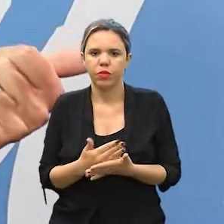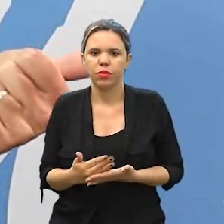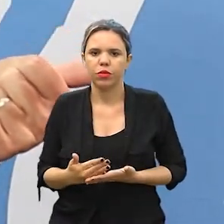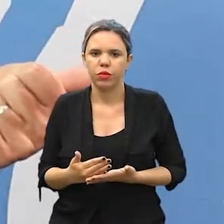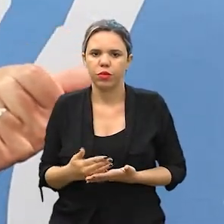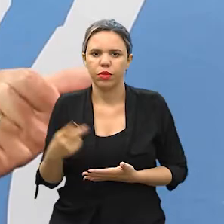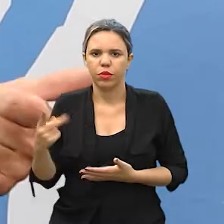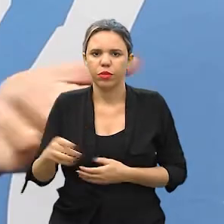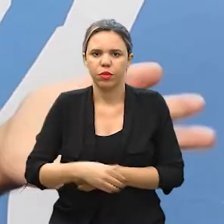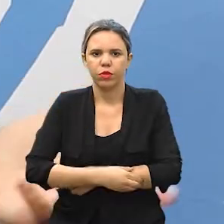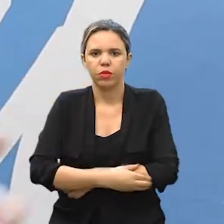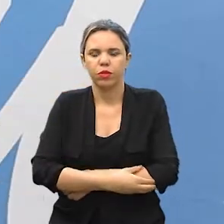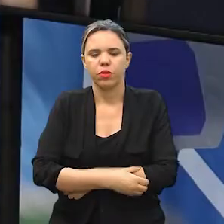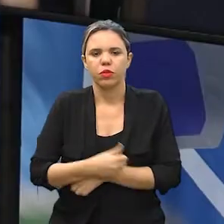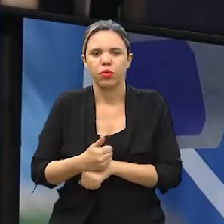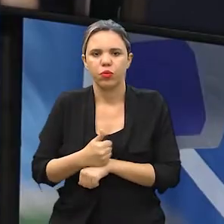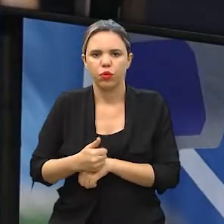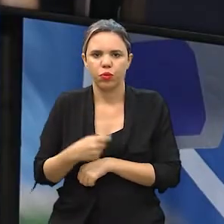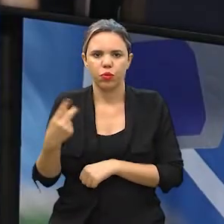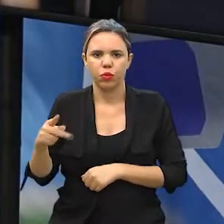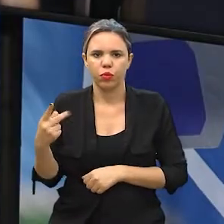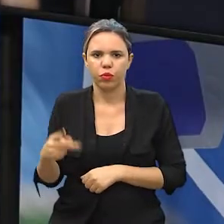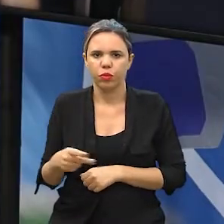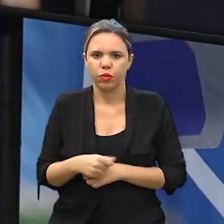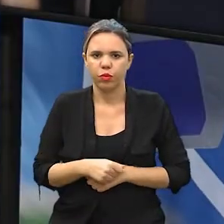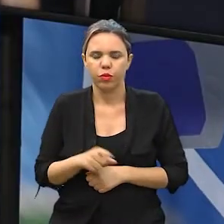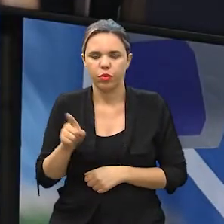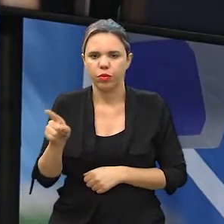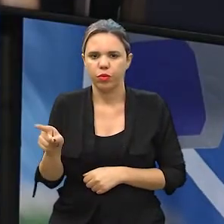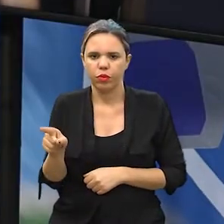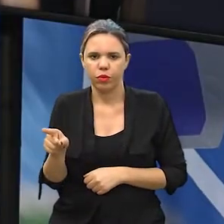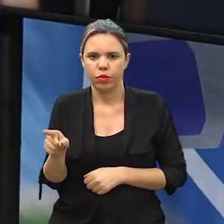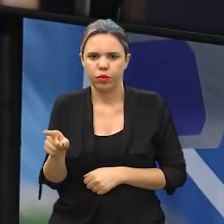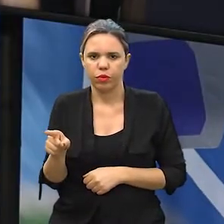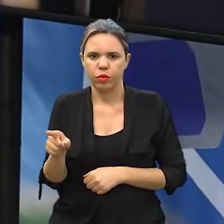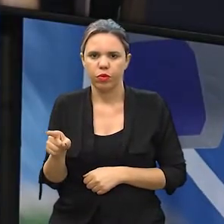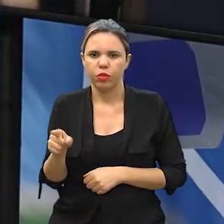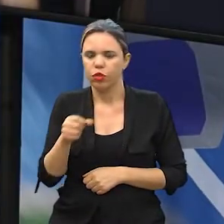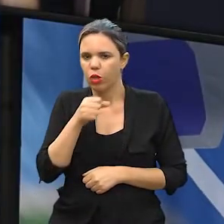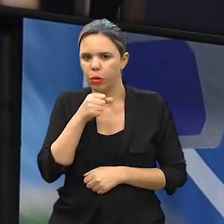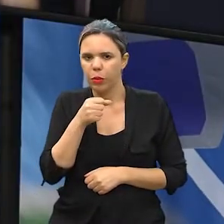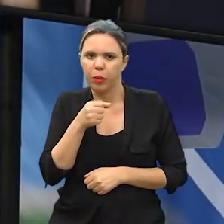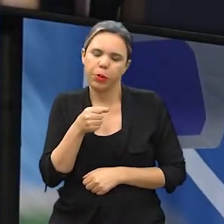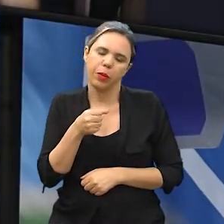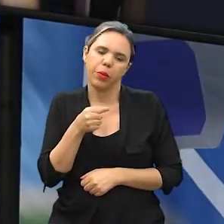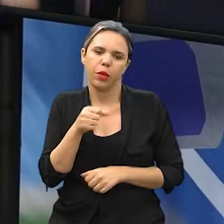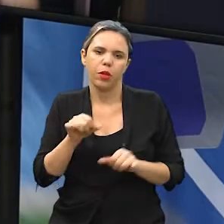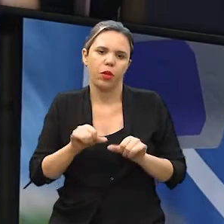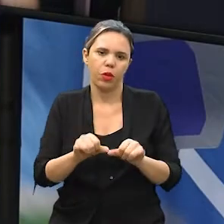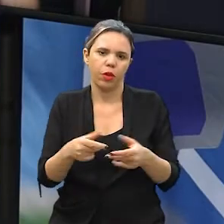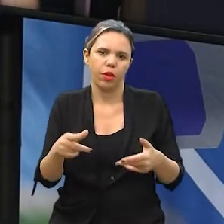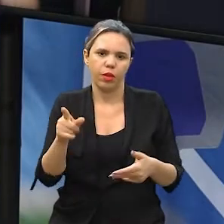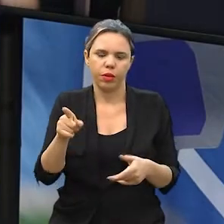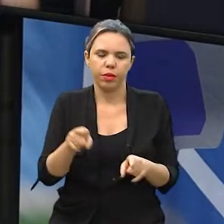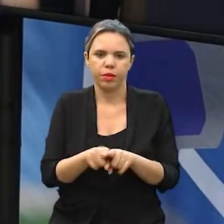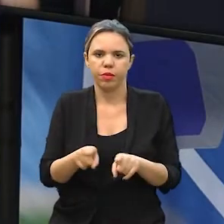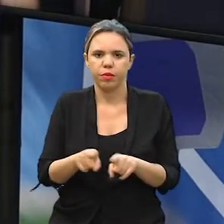começo da sua vida profissional, você foi locutor de supermercado.